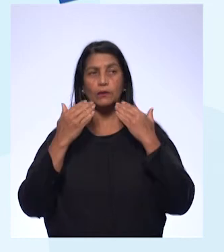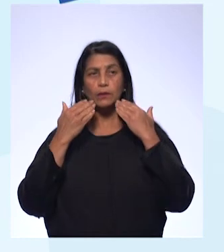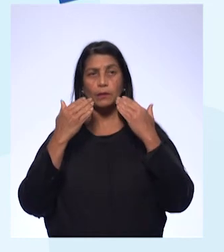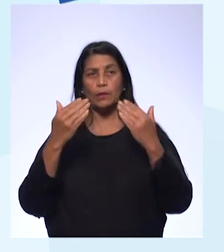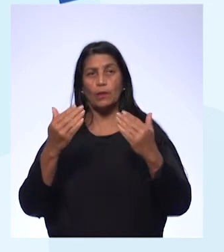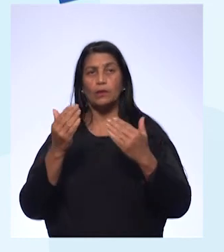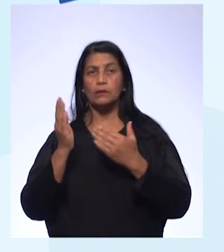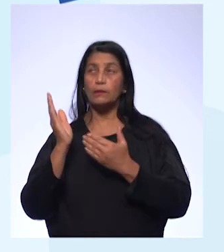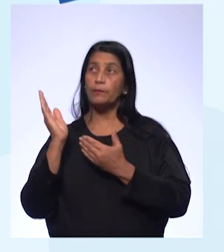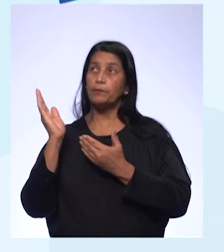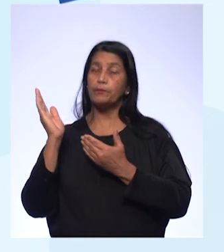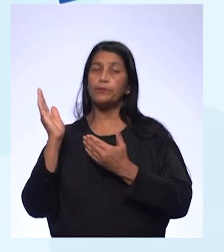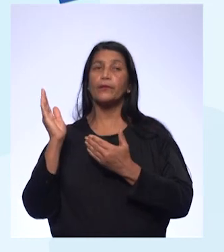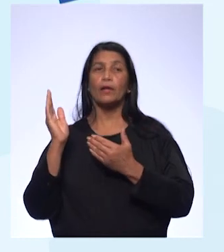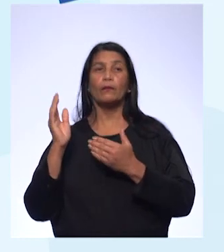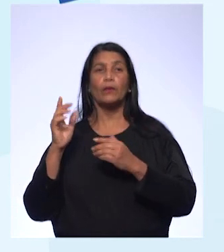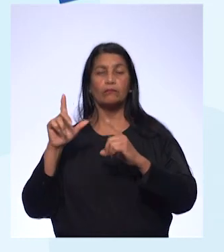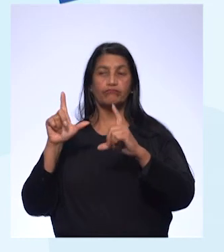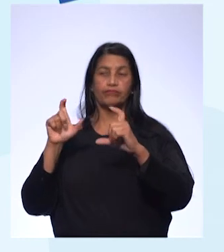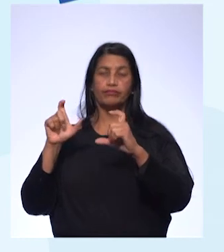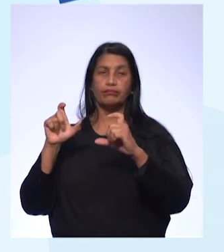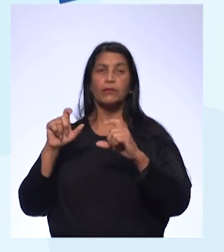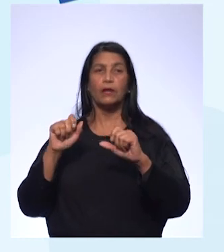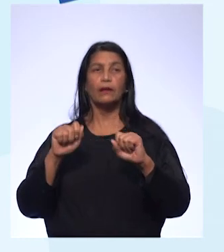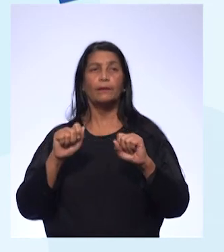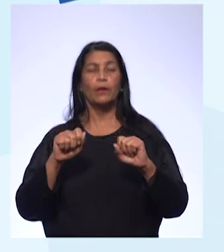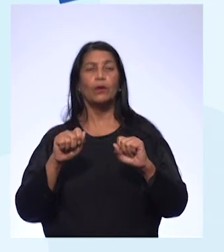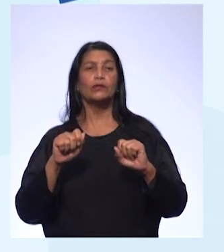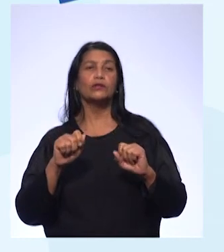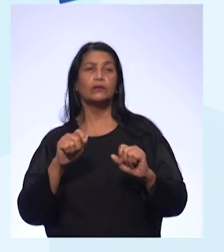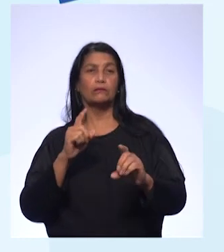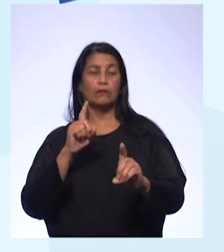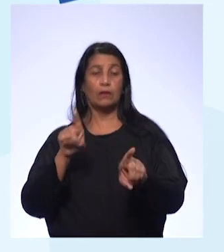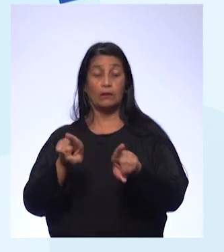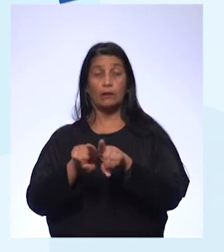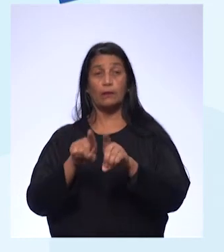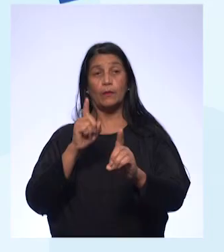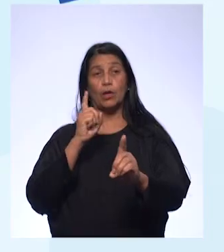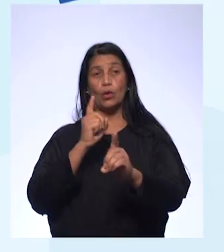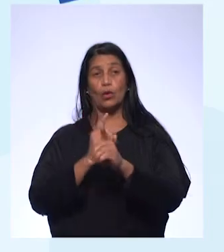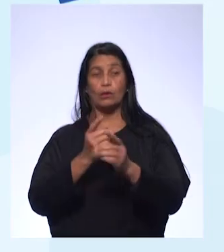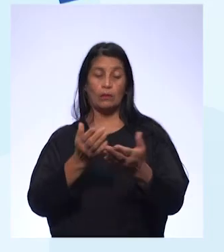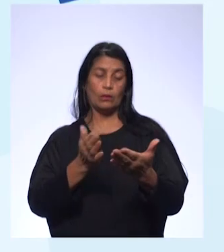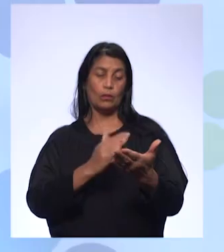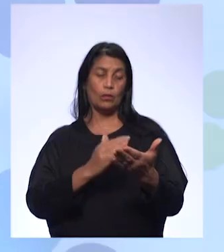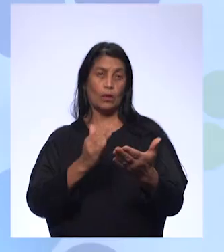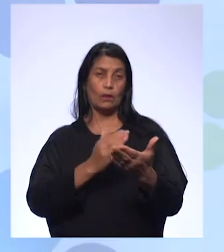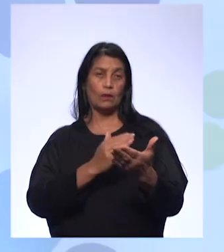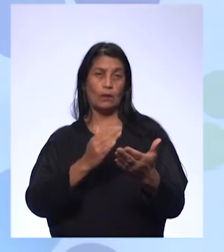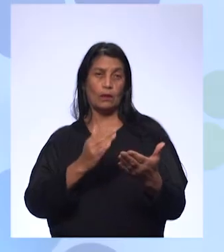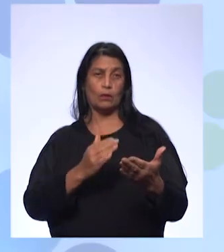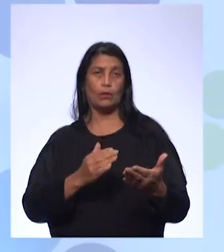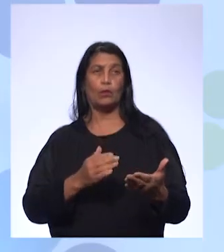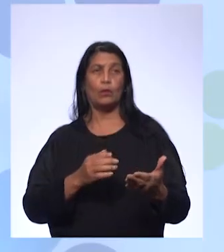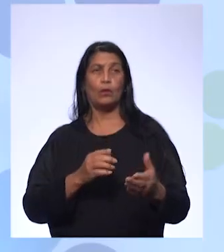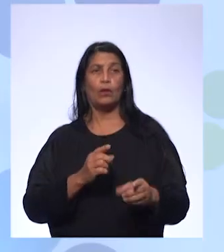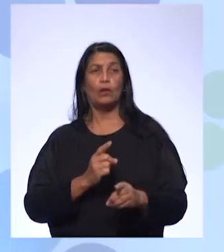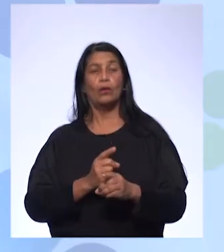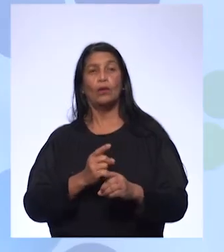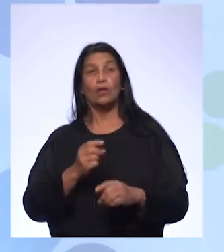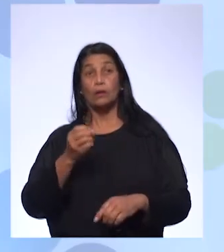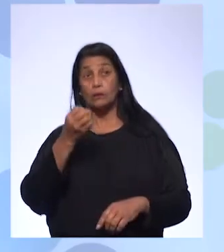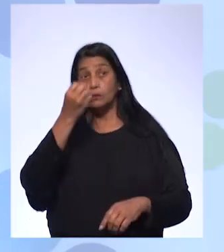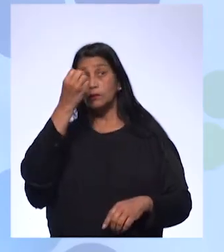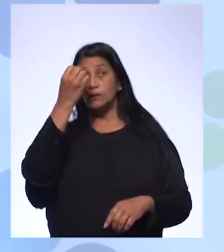vocês. Vocês podem printar, mas vocês também vão encontrar isso no caderno do aluno, tá? Não se